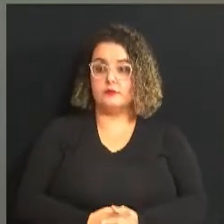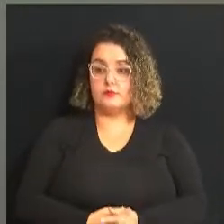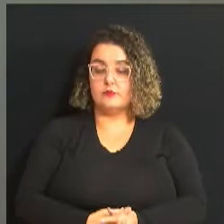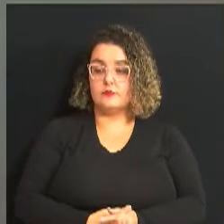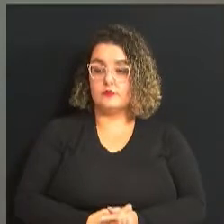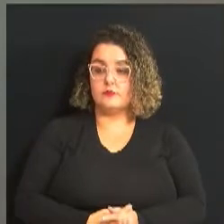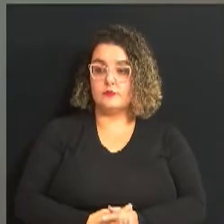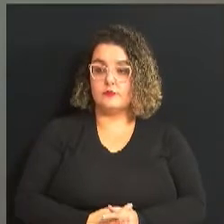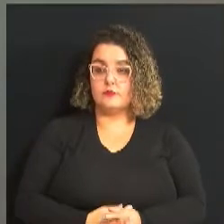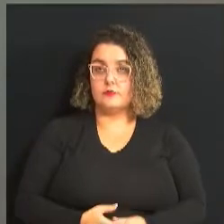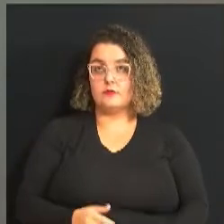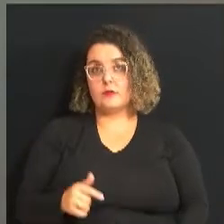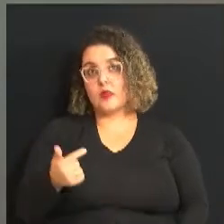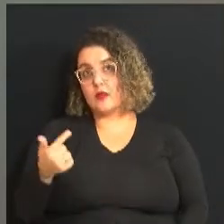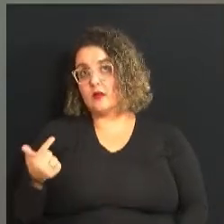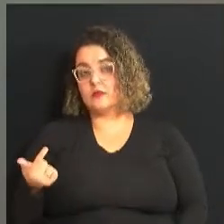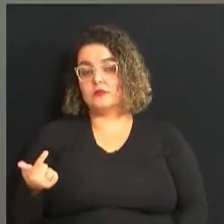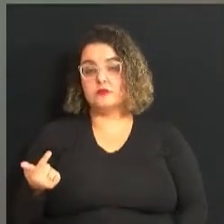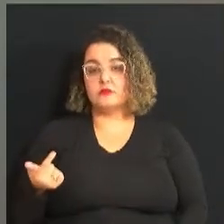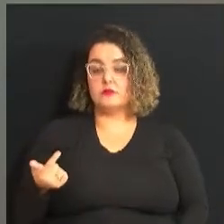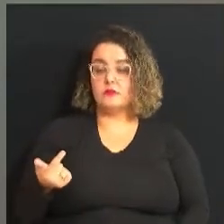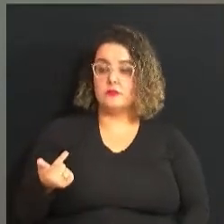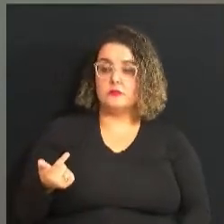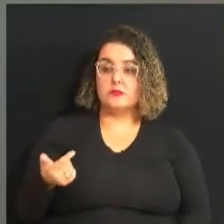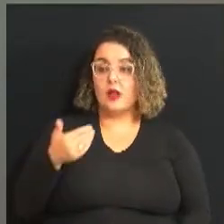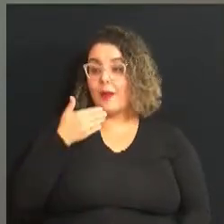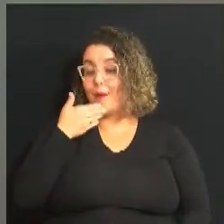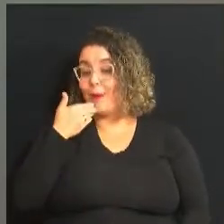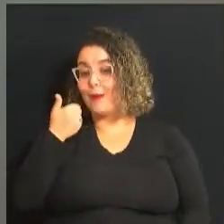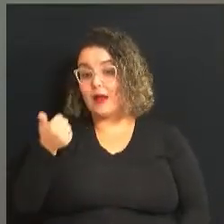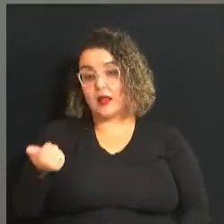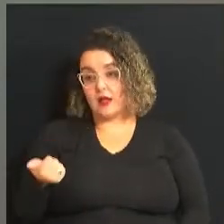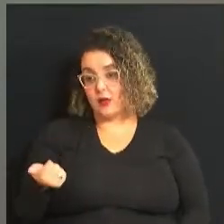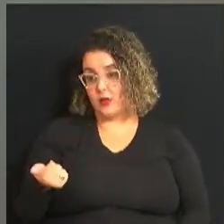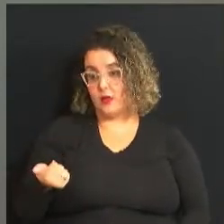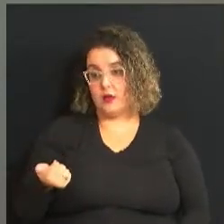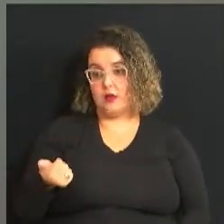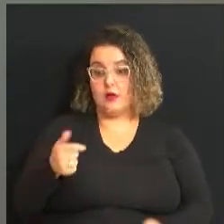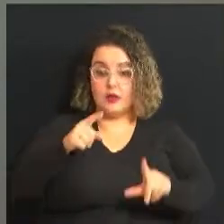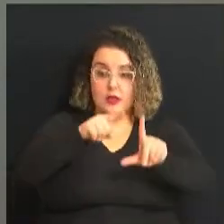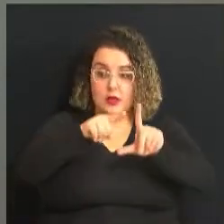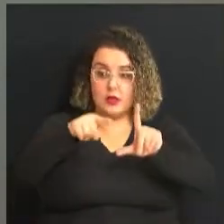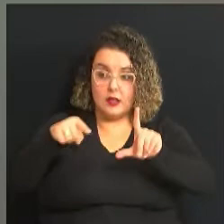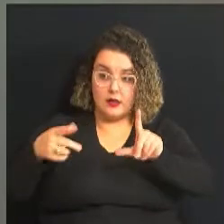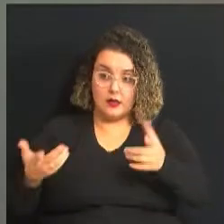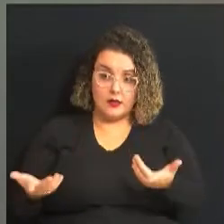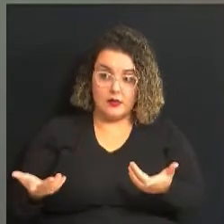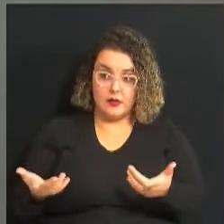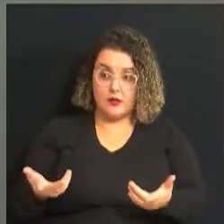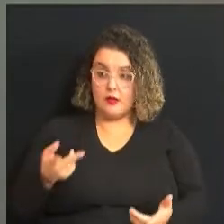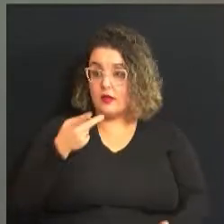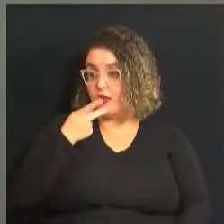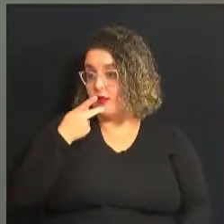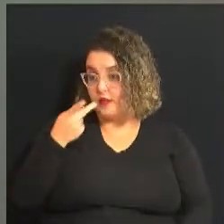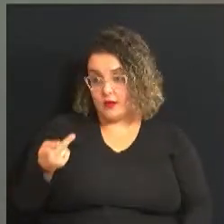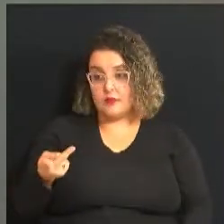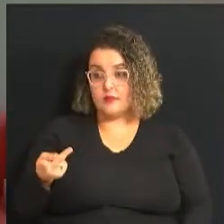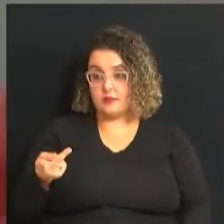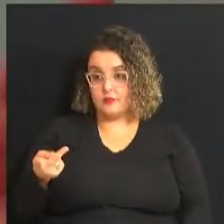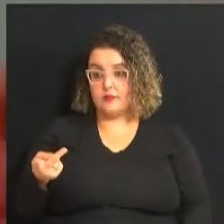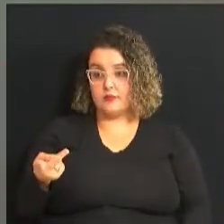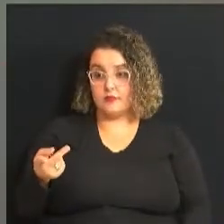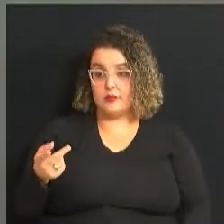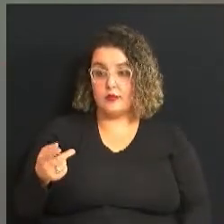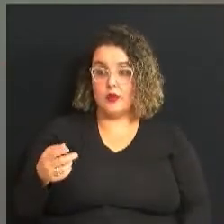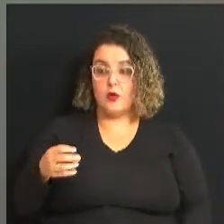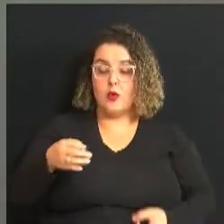não tem muito como melhorar essa estatística, porque igual eu disse, isso tem relação com os óvulos da